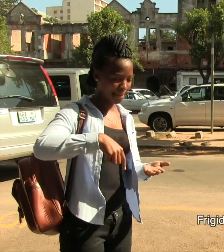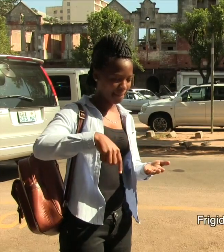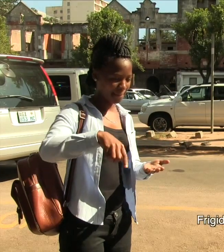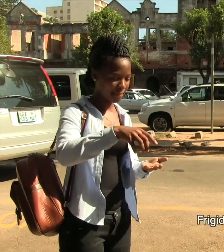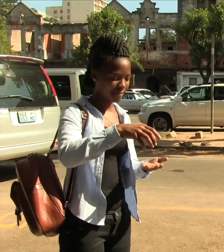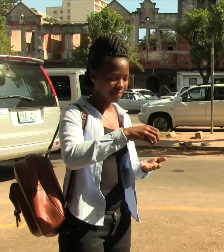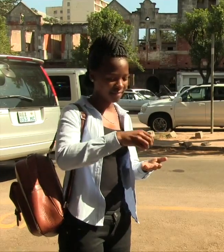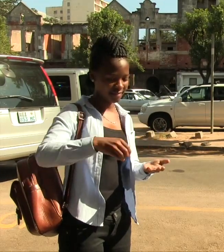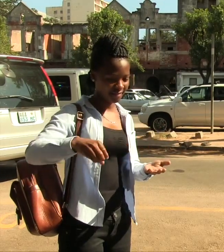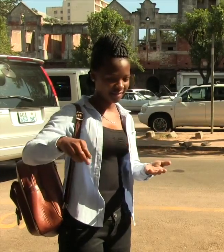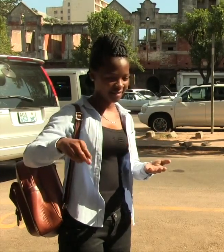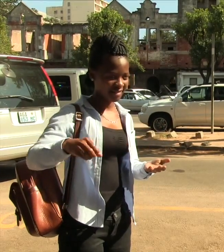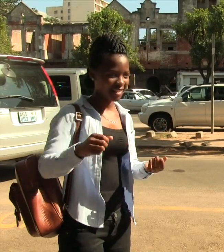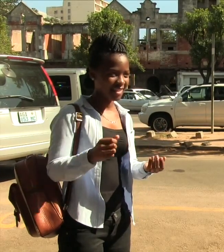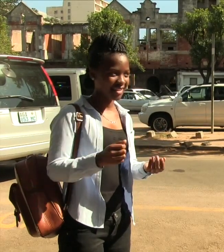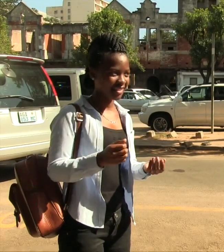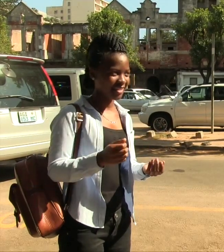Frisdeira.